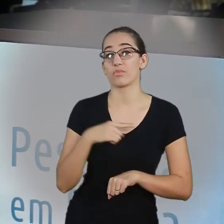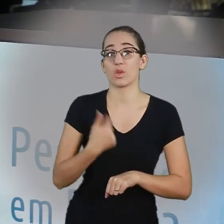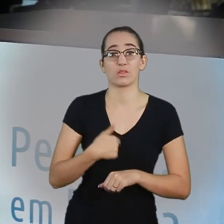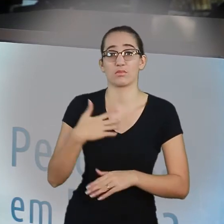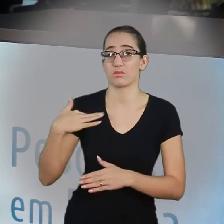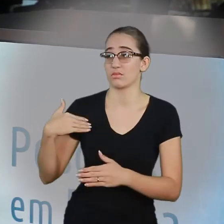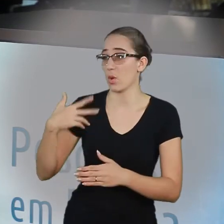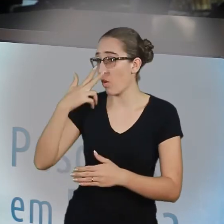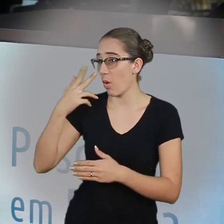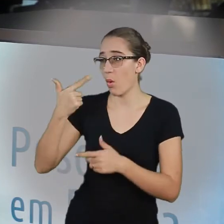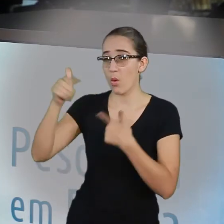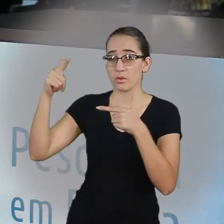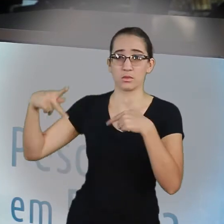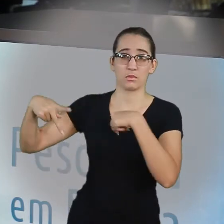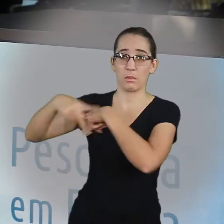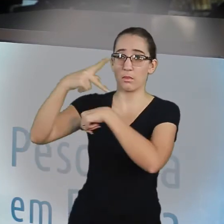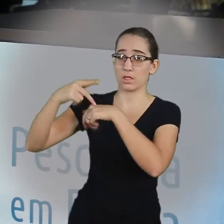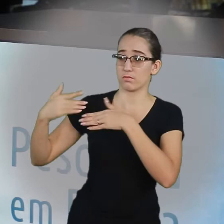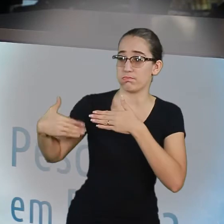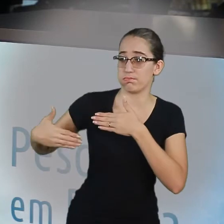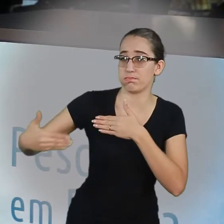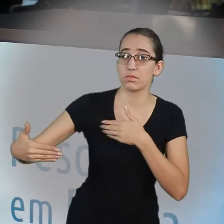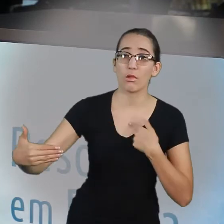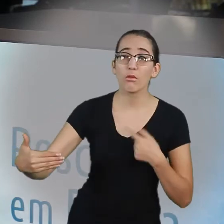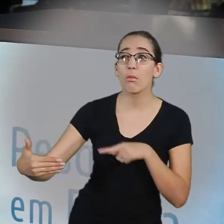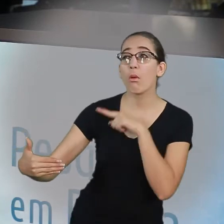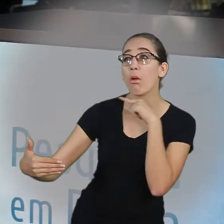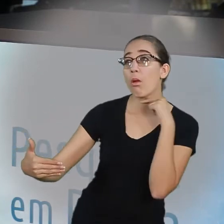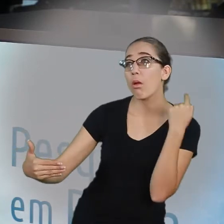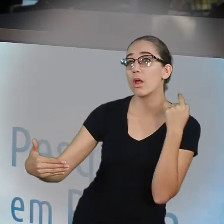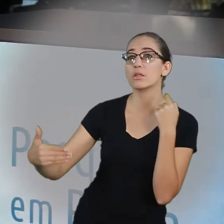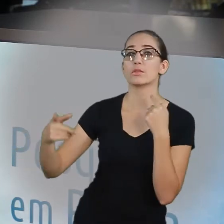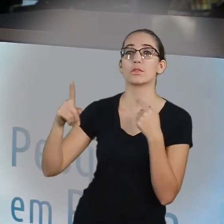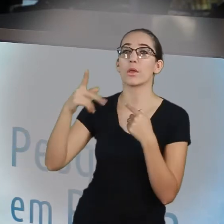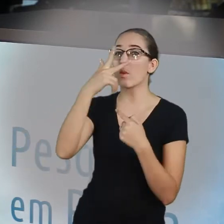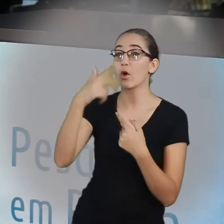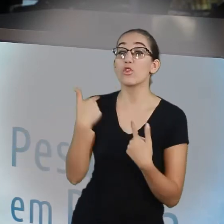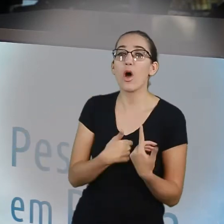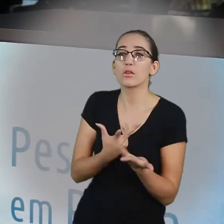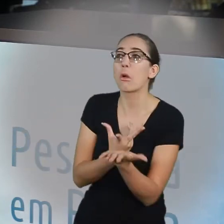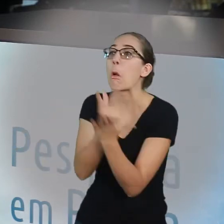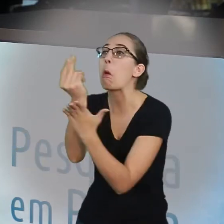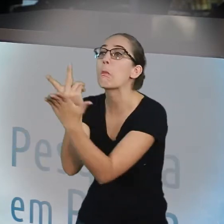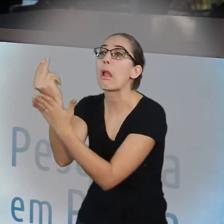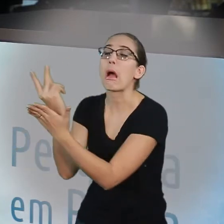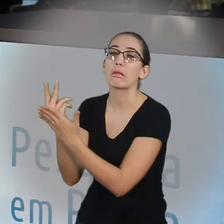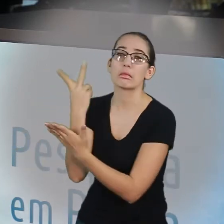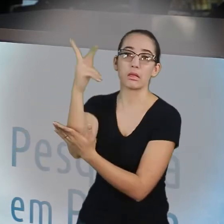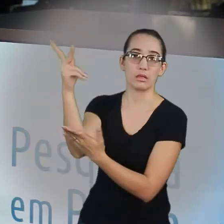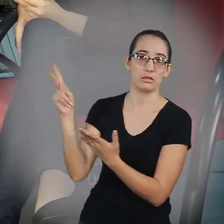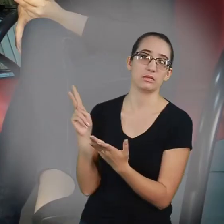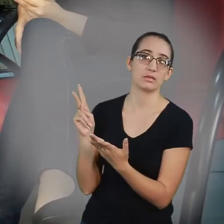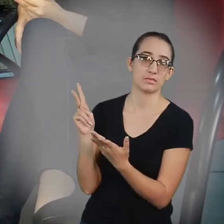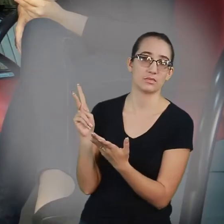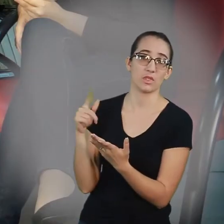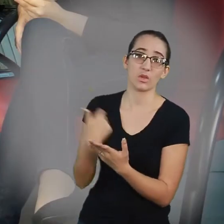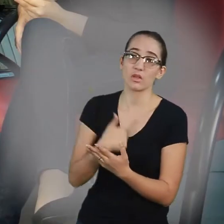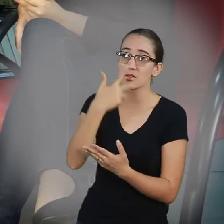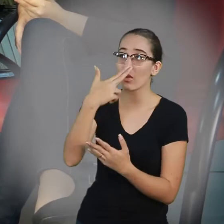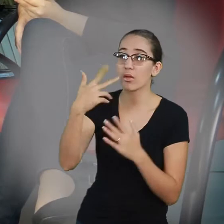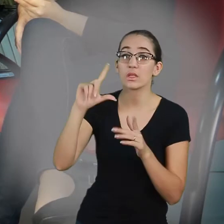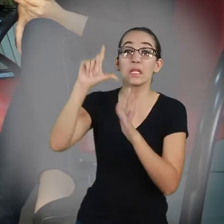talvez não possamos mais nos alinhar minimamente ao que tem ocorrido no mundo afora.